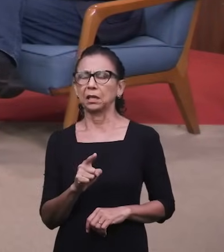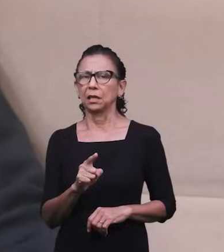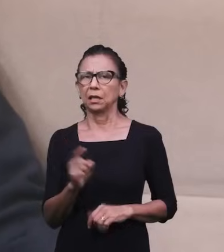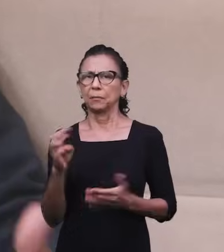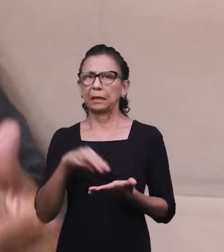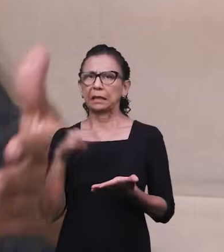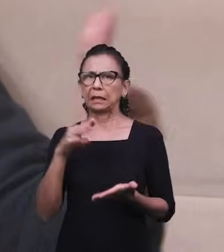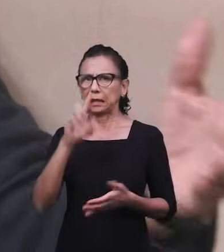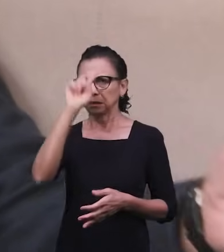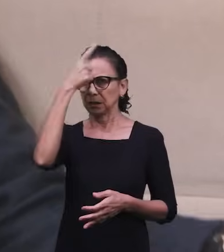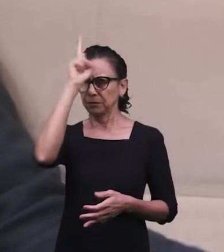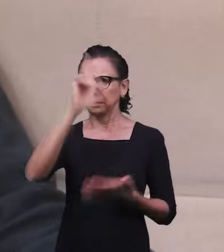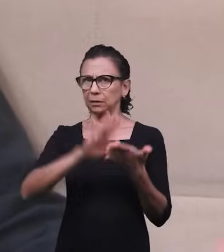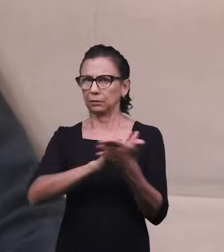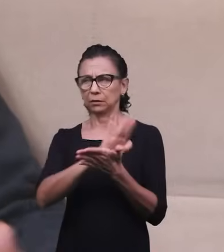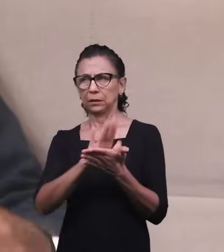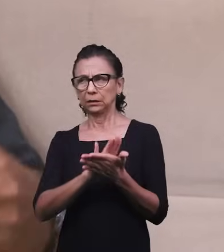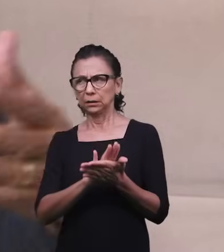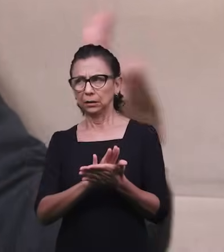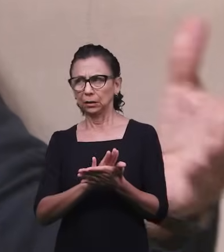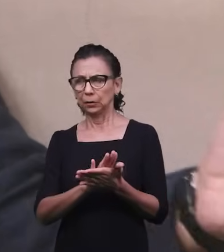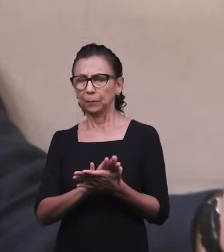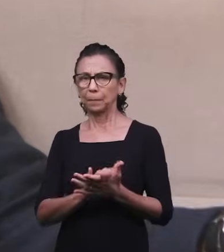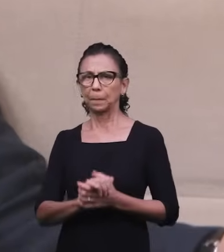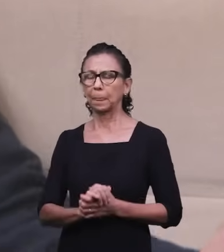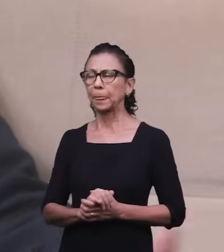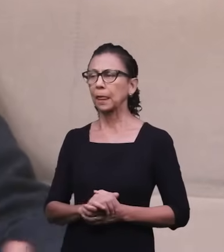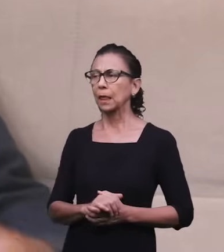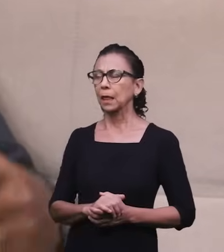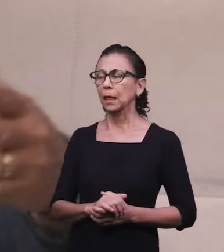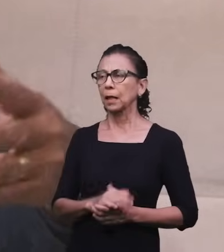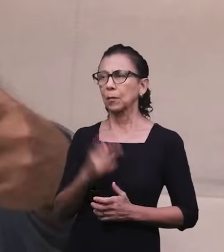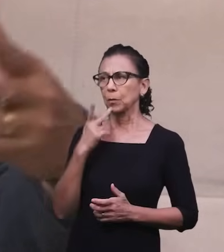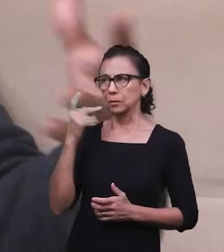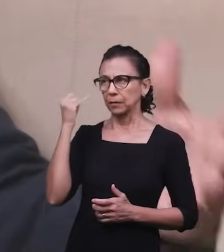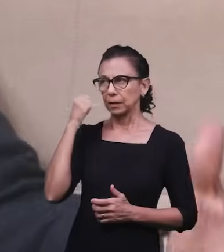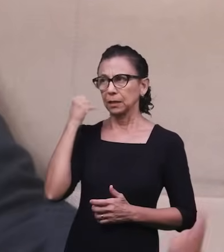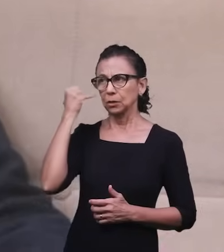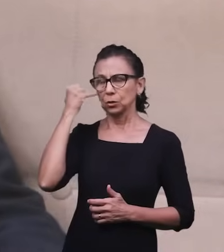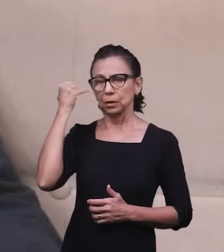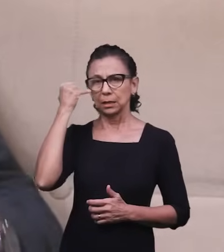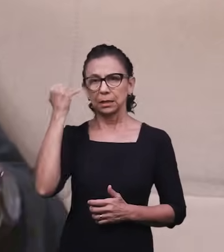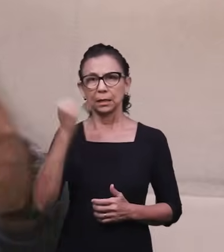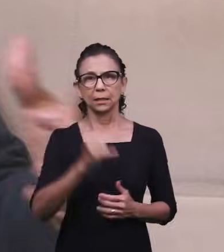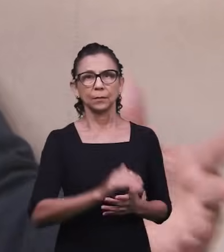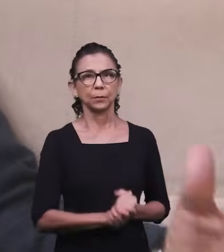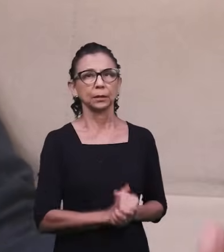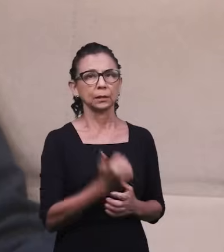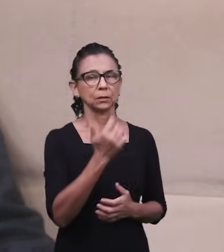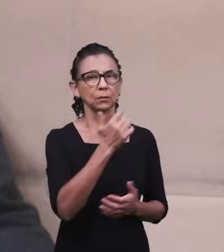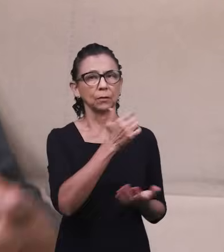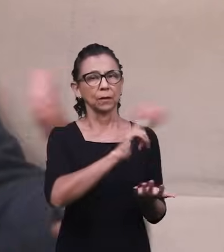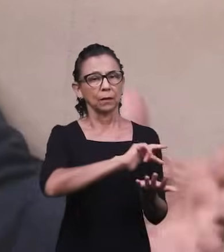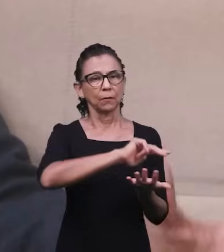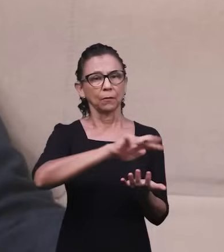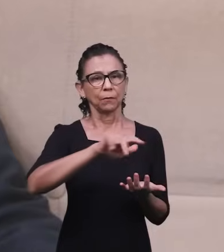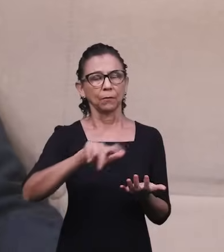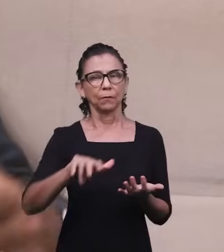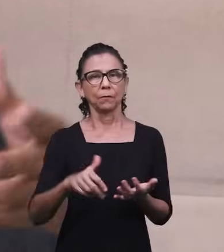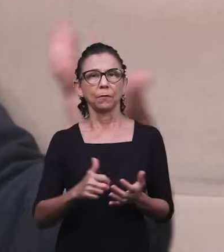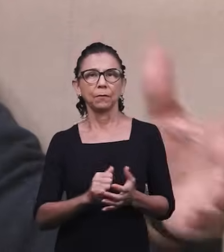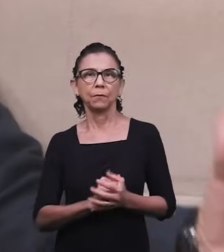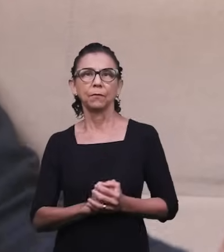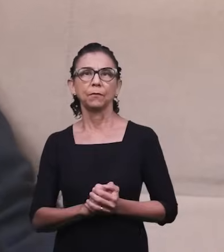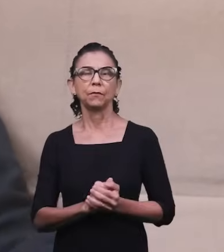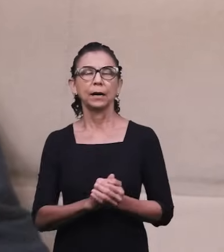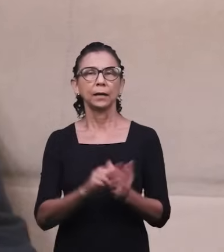cobertura, Folha de São Paulo, você pode falar, José? Pode. Estadão, sim, claro. Correio Brasiliense, a Veja e